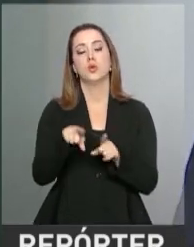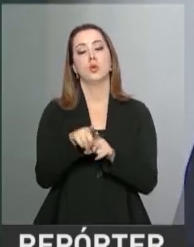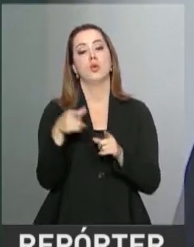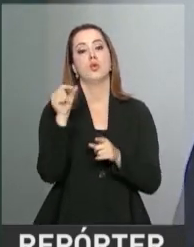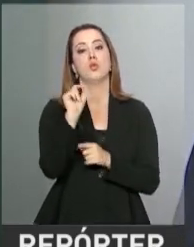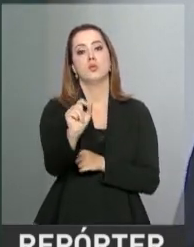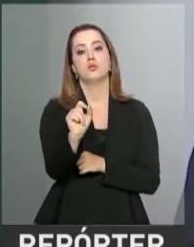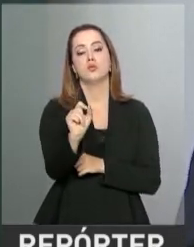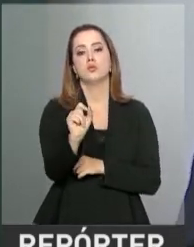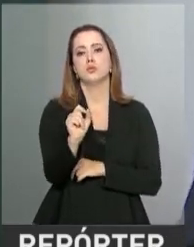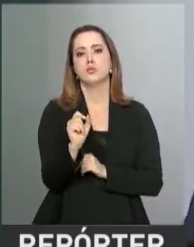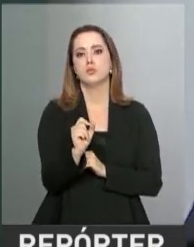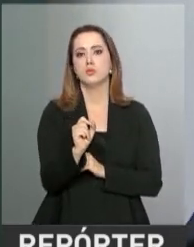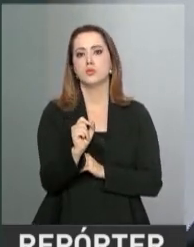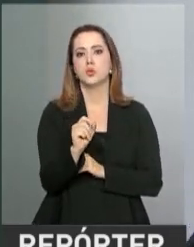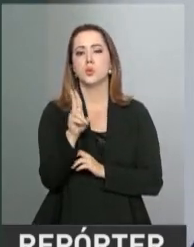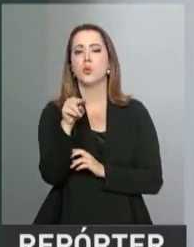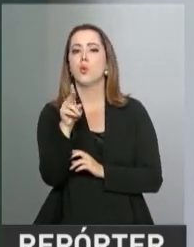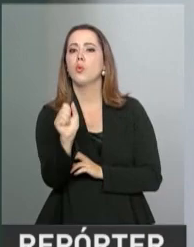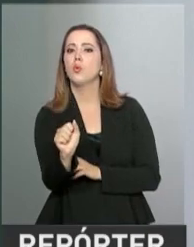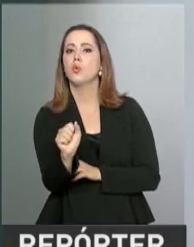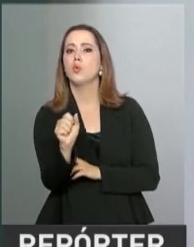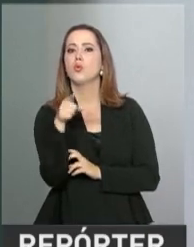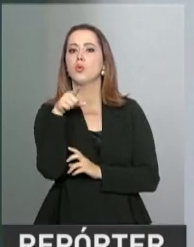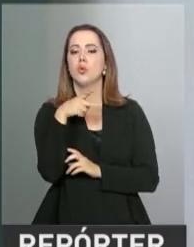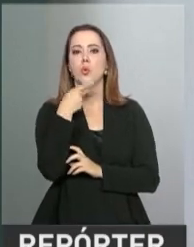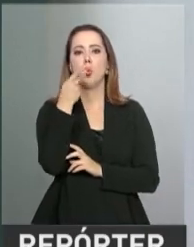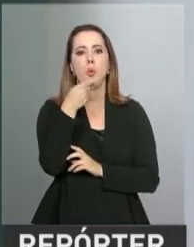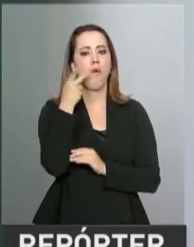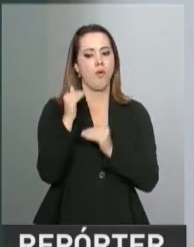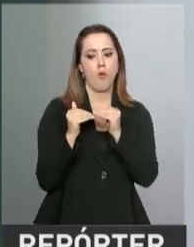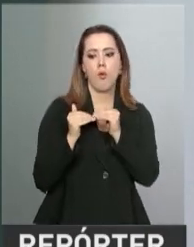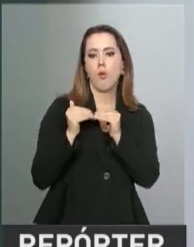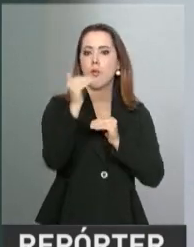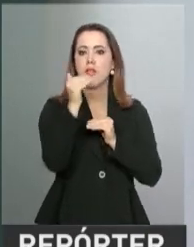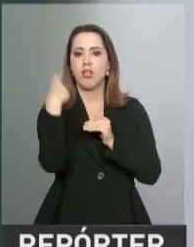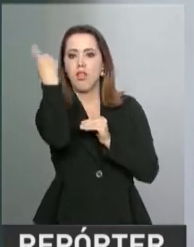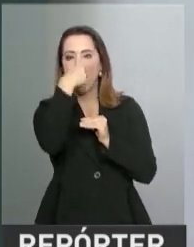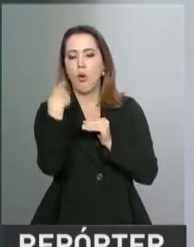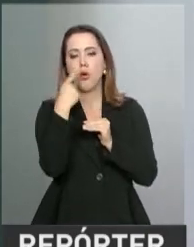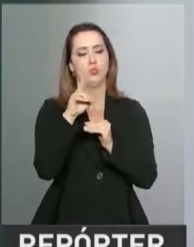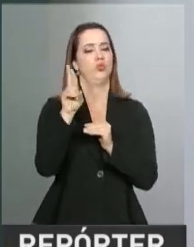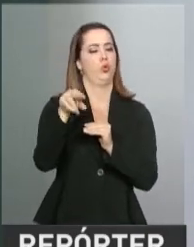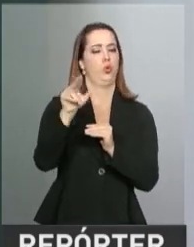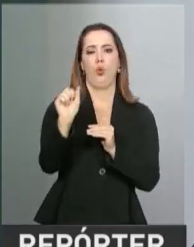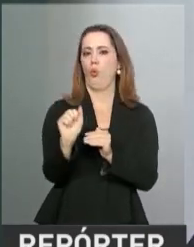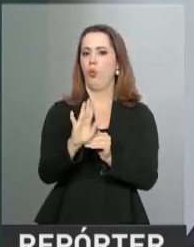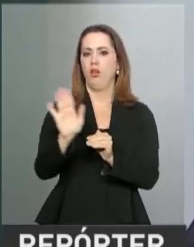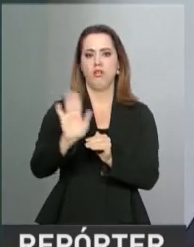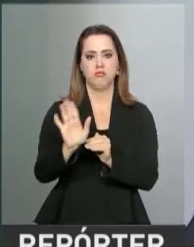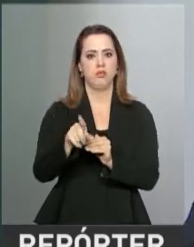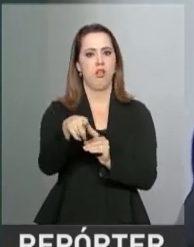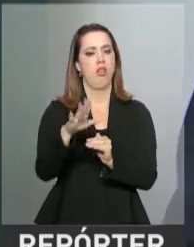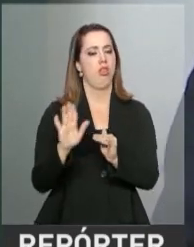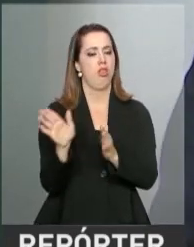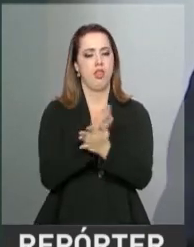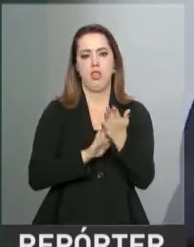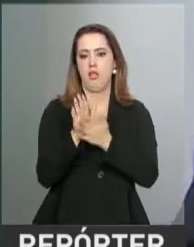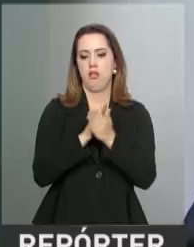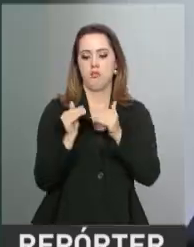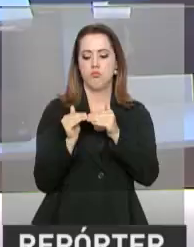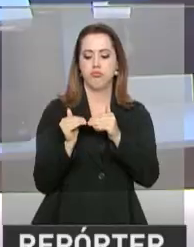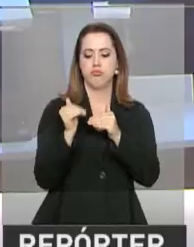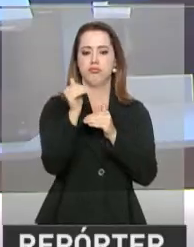trabalho que nunca se cogitou aumentar essa jornada e também não vai ser aumentada essa jornada